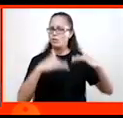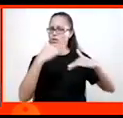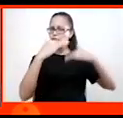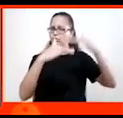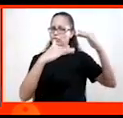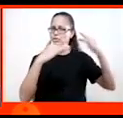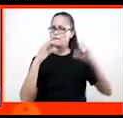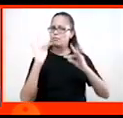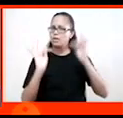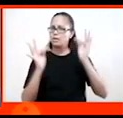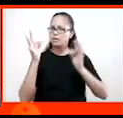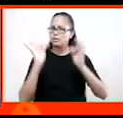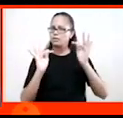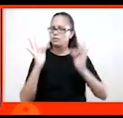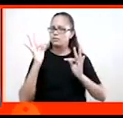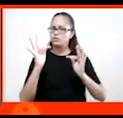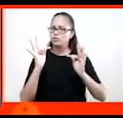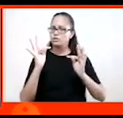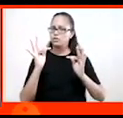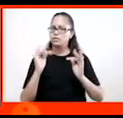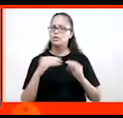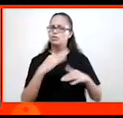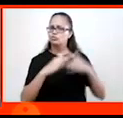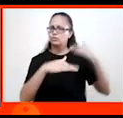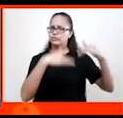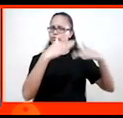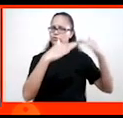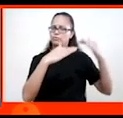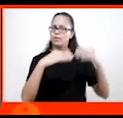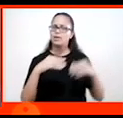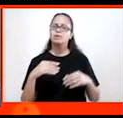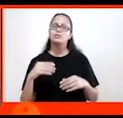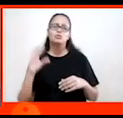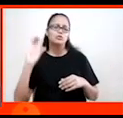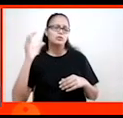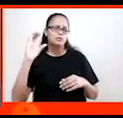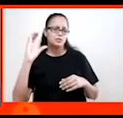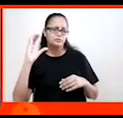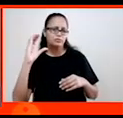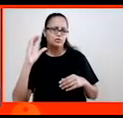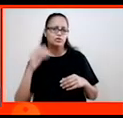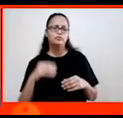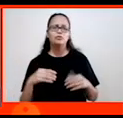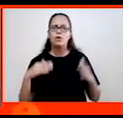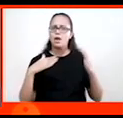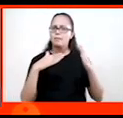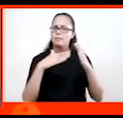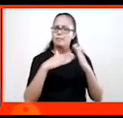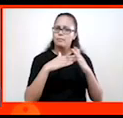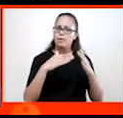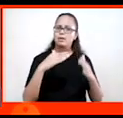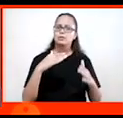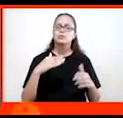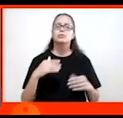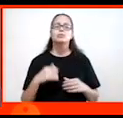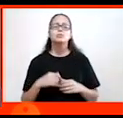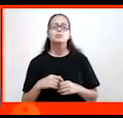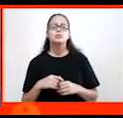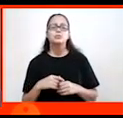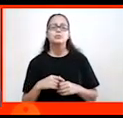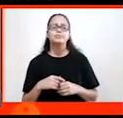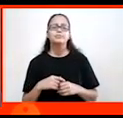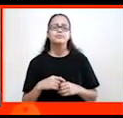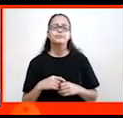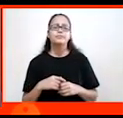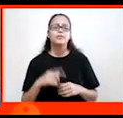aí da tecnologia, né, do desenvolvimento científico, isso também foi impactando no modo de produção artesanal. Então, algumas máquinas